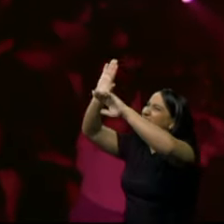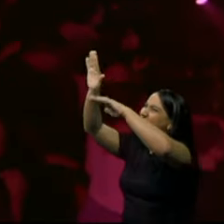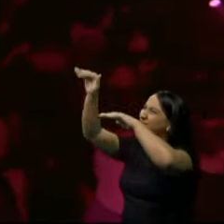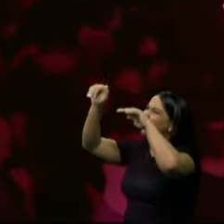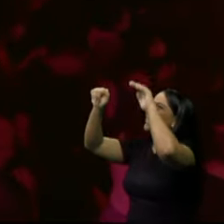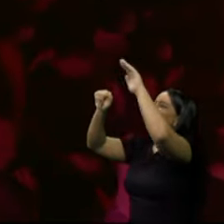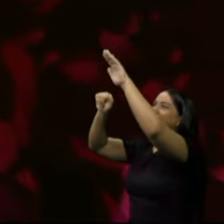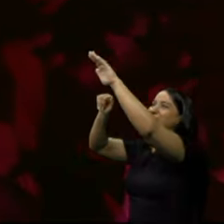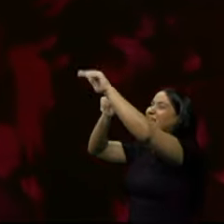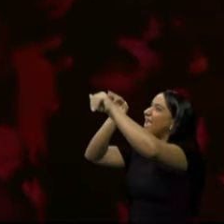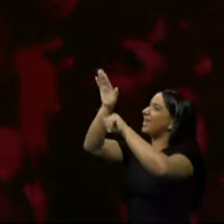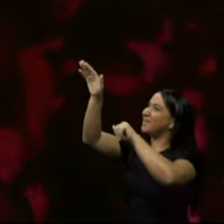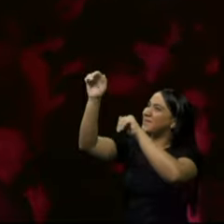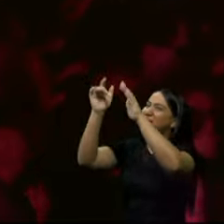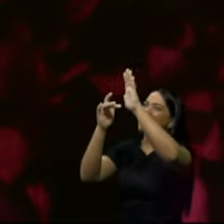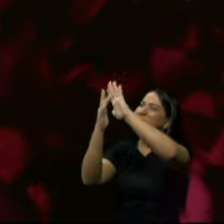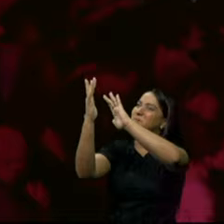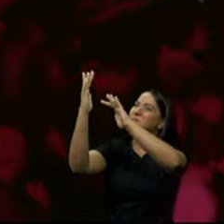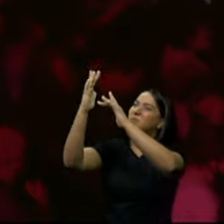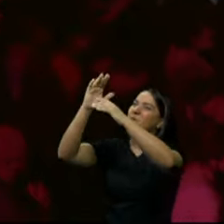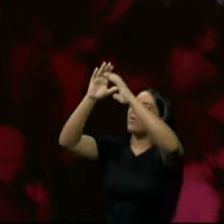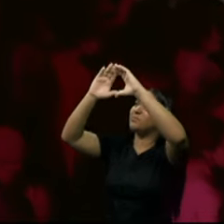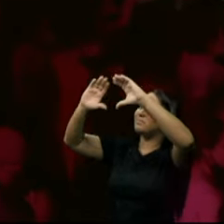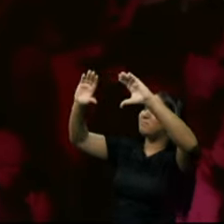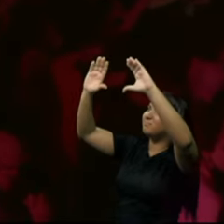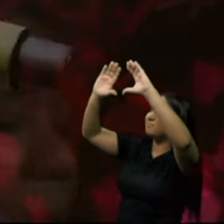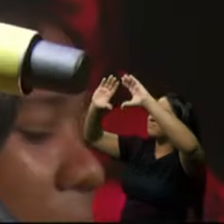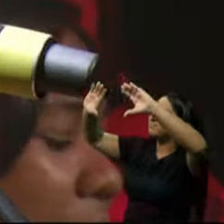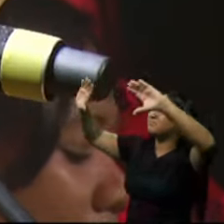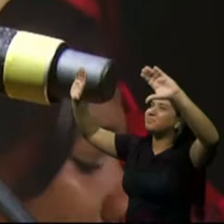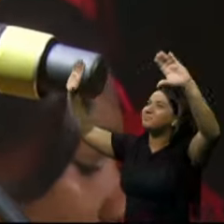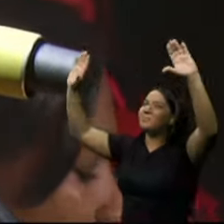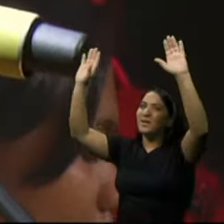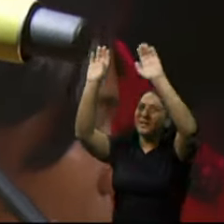eu sei e